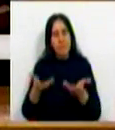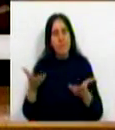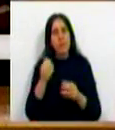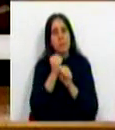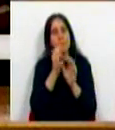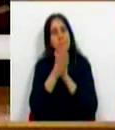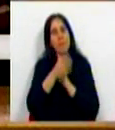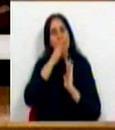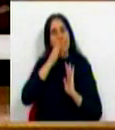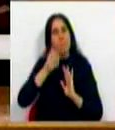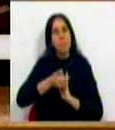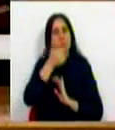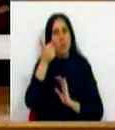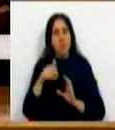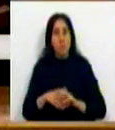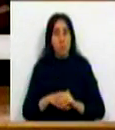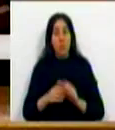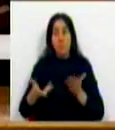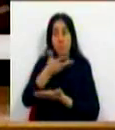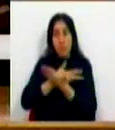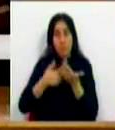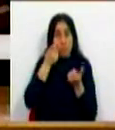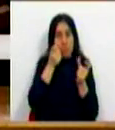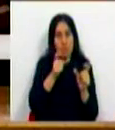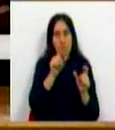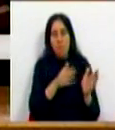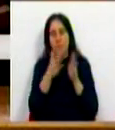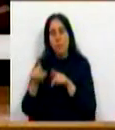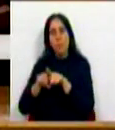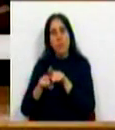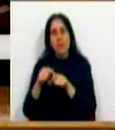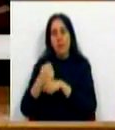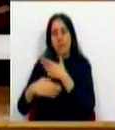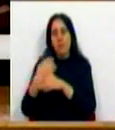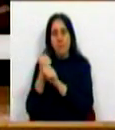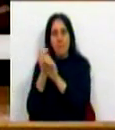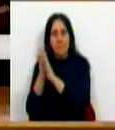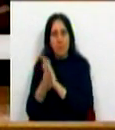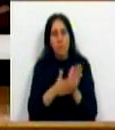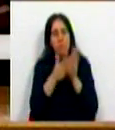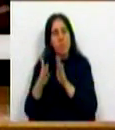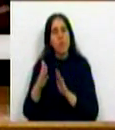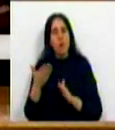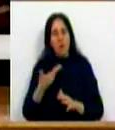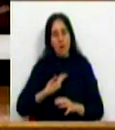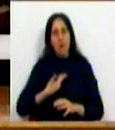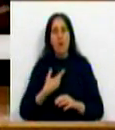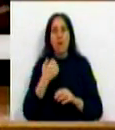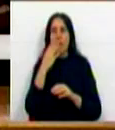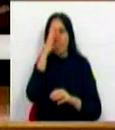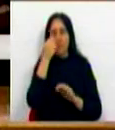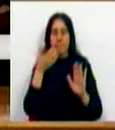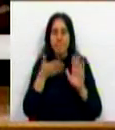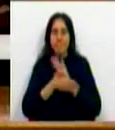práticas laborais, seja na regulação do mercado, seja nas políticas ativas de emprego, seja mesmo enquanto empregador.